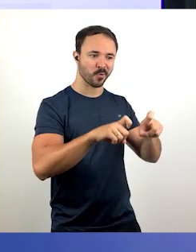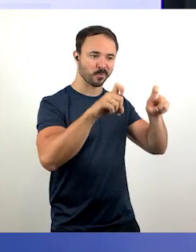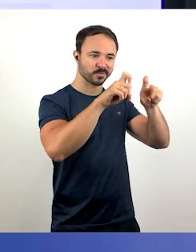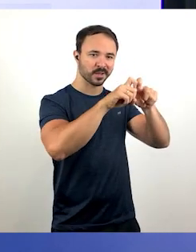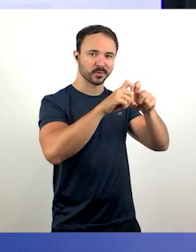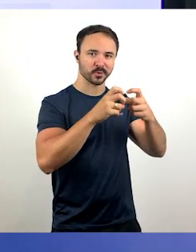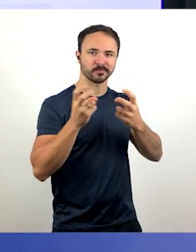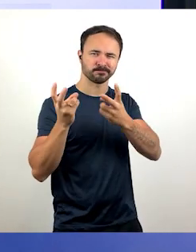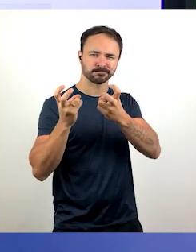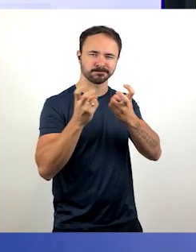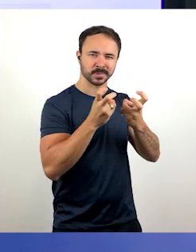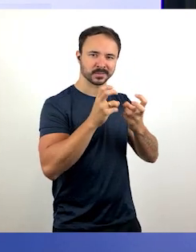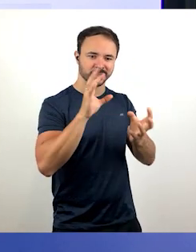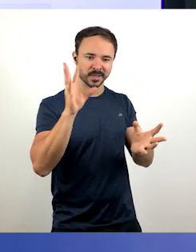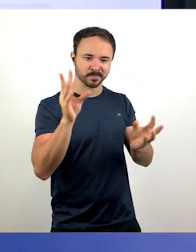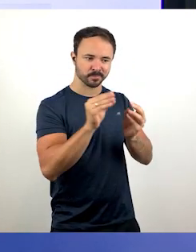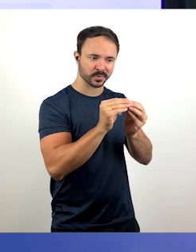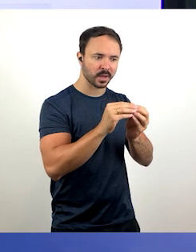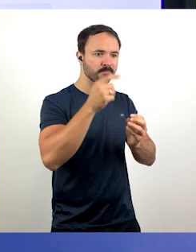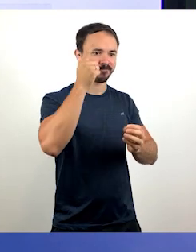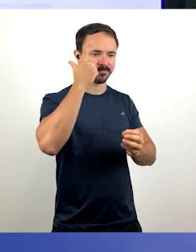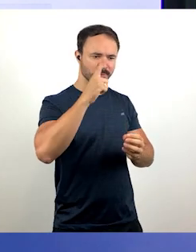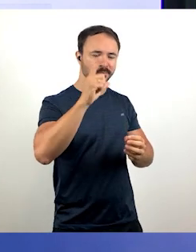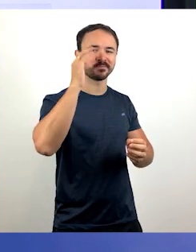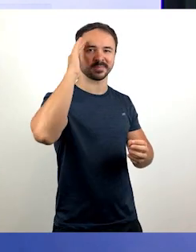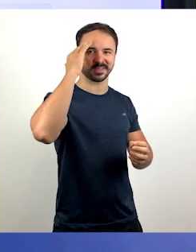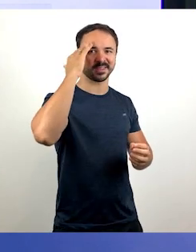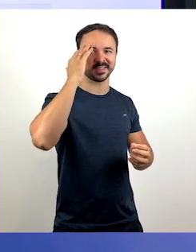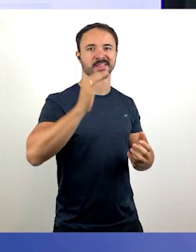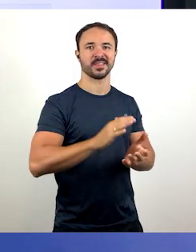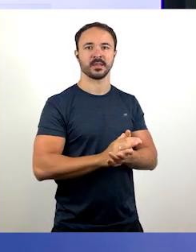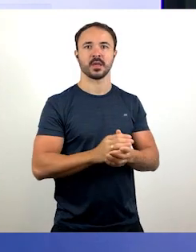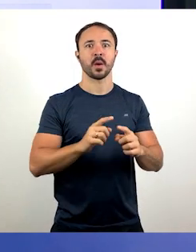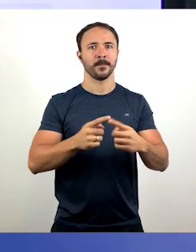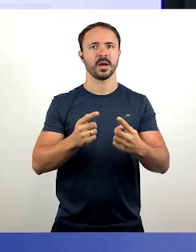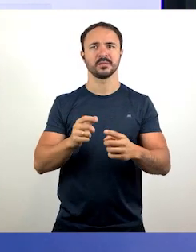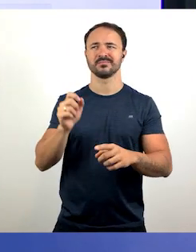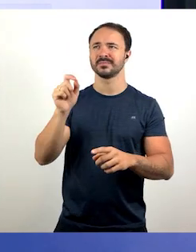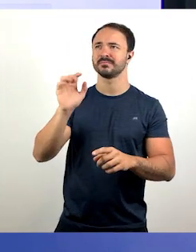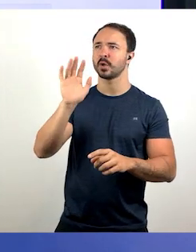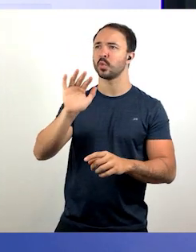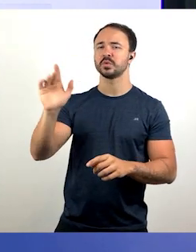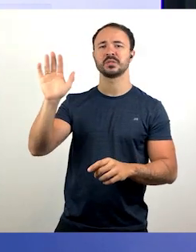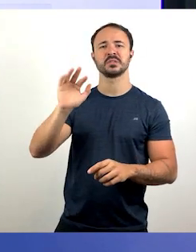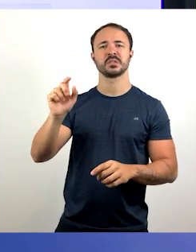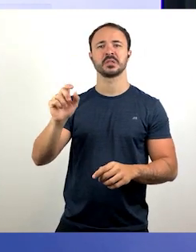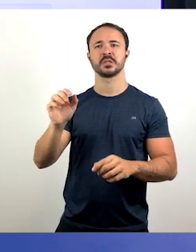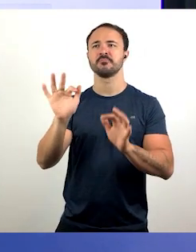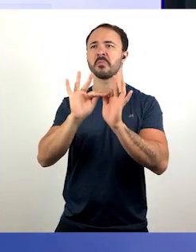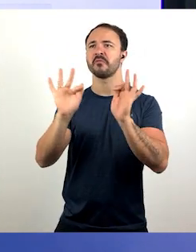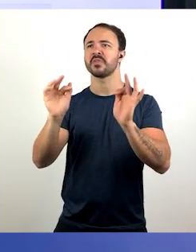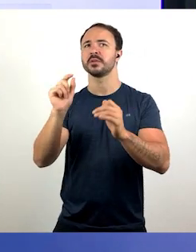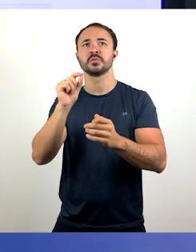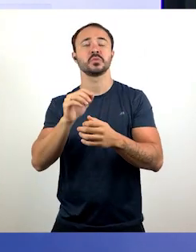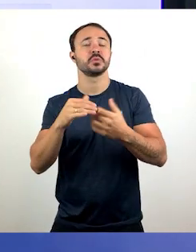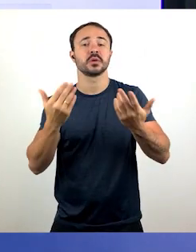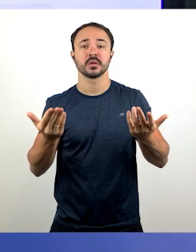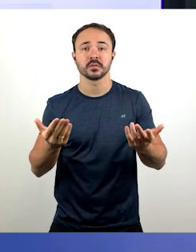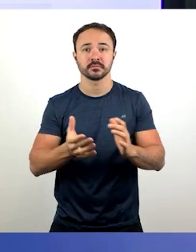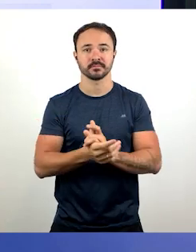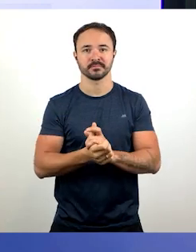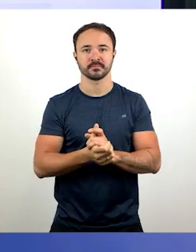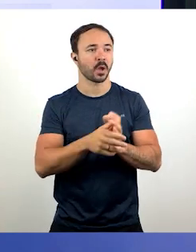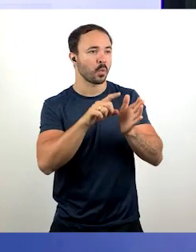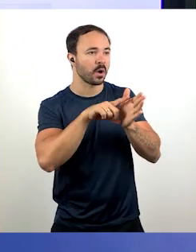executa. Mas a gente pensa, o que é que está escrito aqui? Pode estar escrito uma pesquisa, pode estar escrito